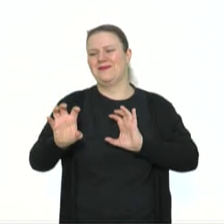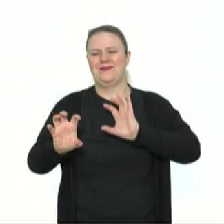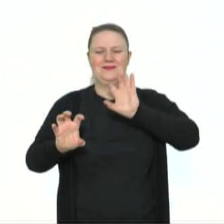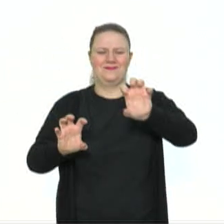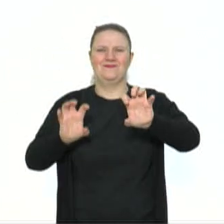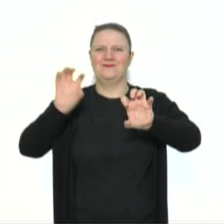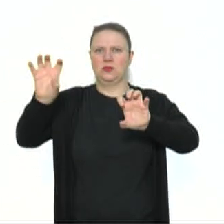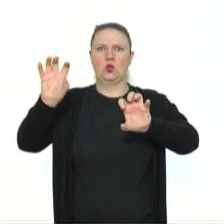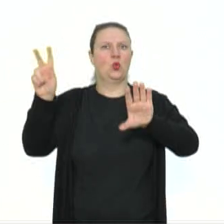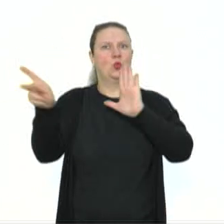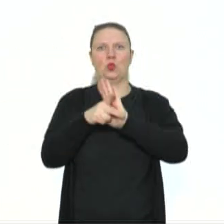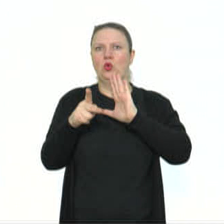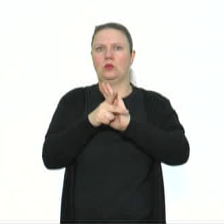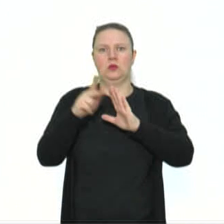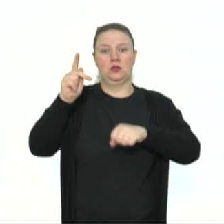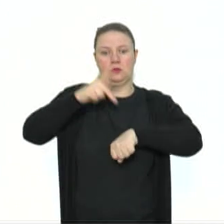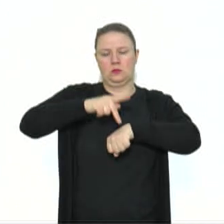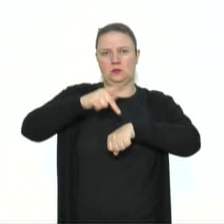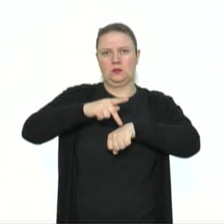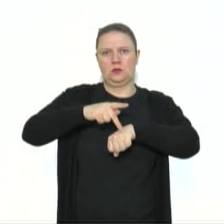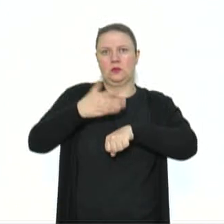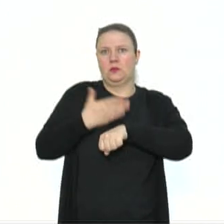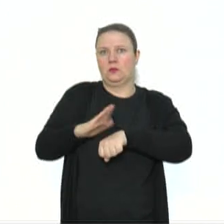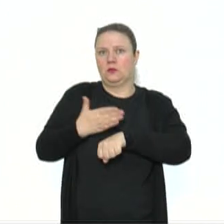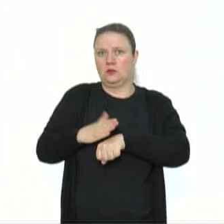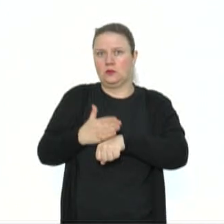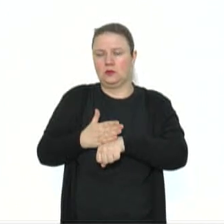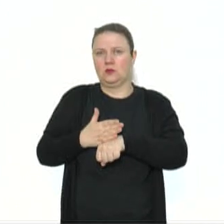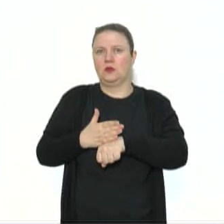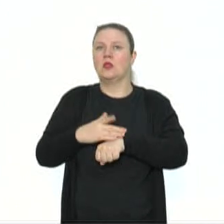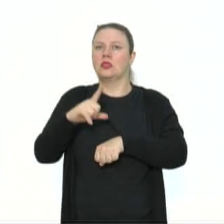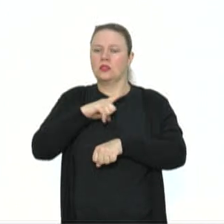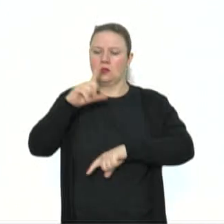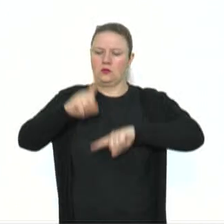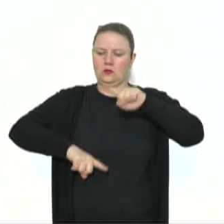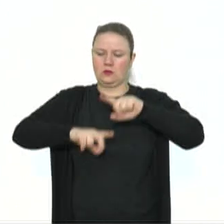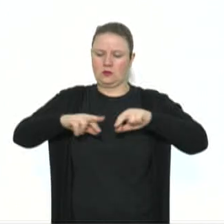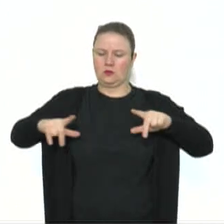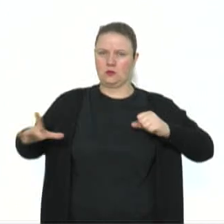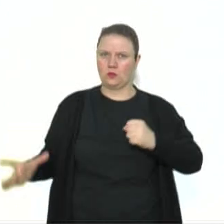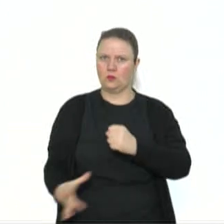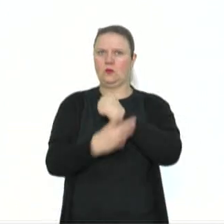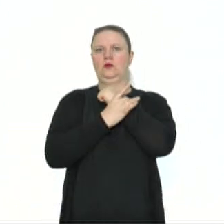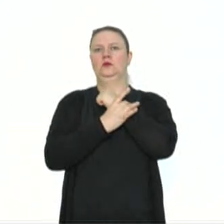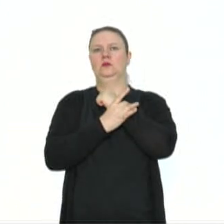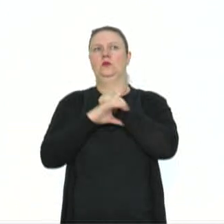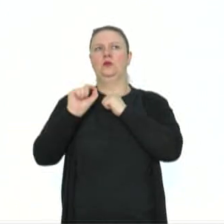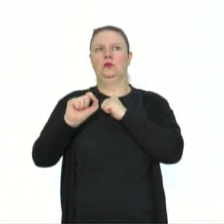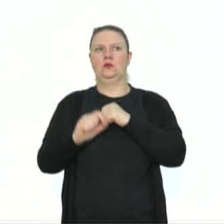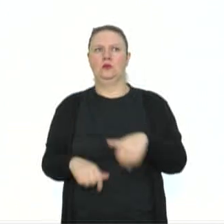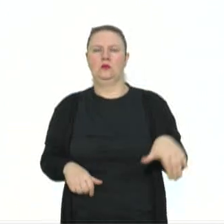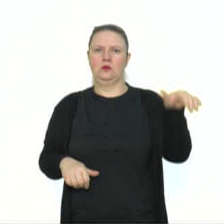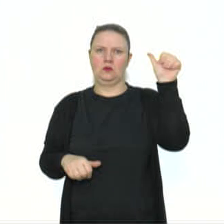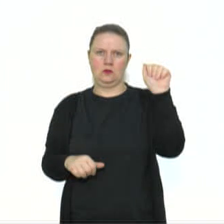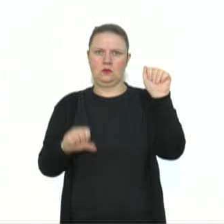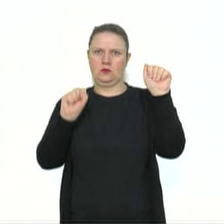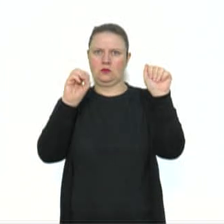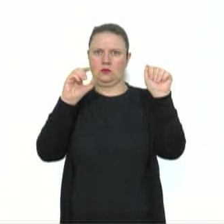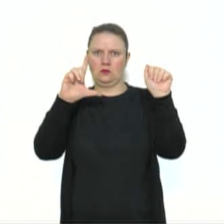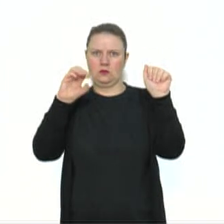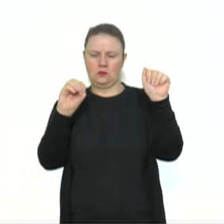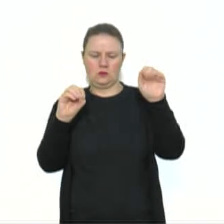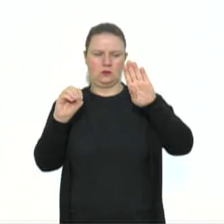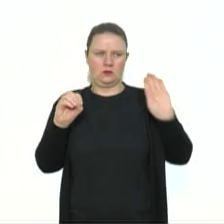para escalar, porém sua prática é feita com equipamentos de segurança? Qual modalidade é essa? Letra A,